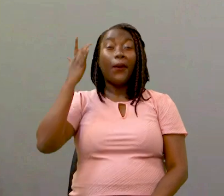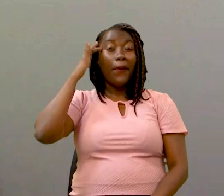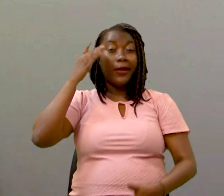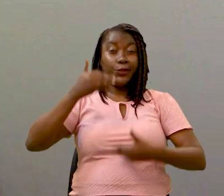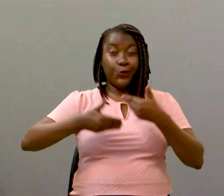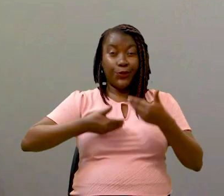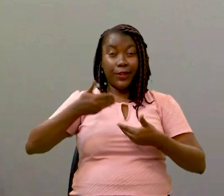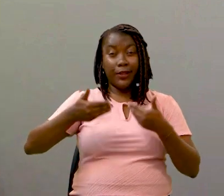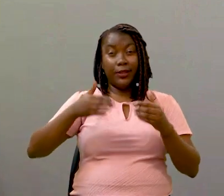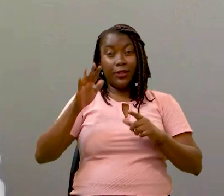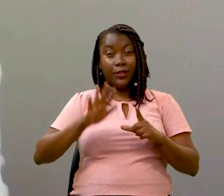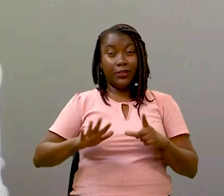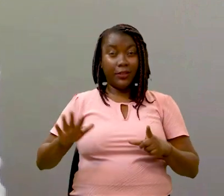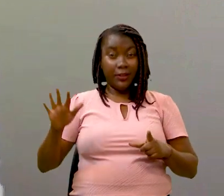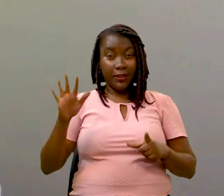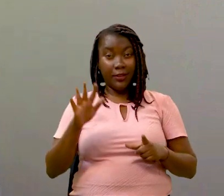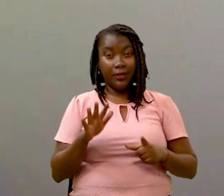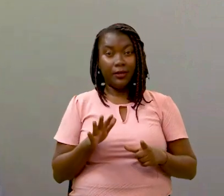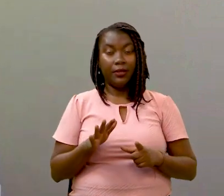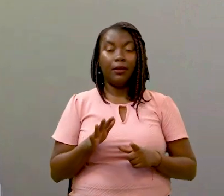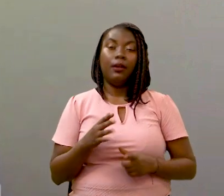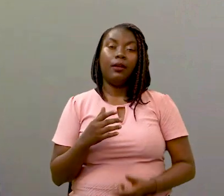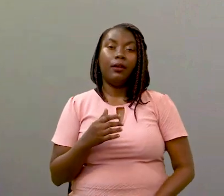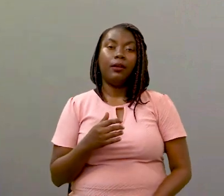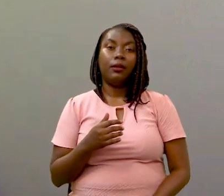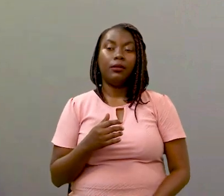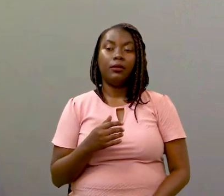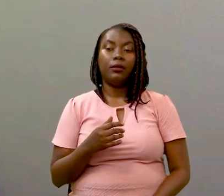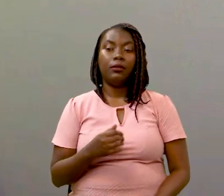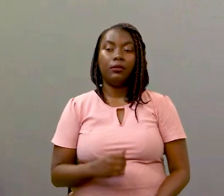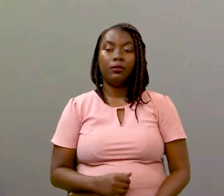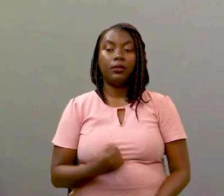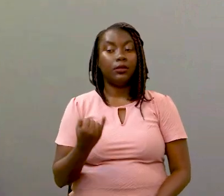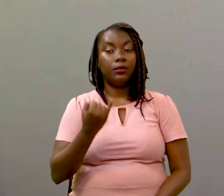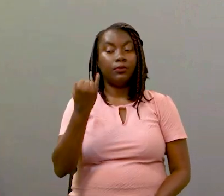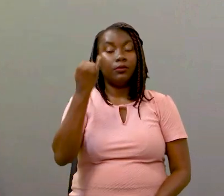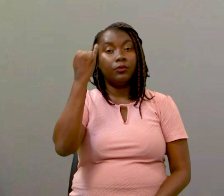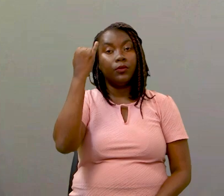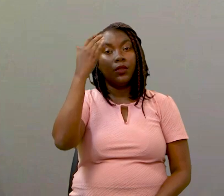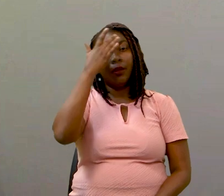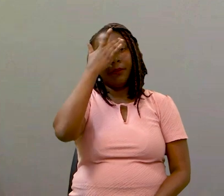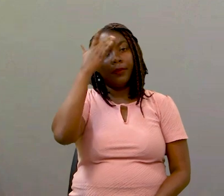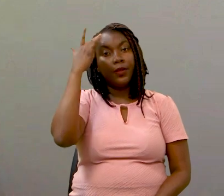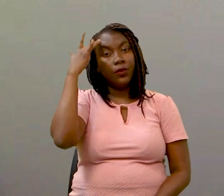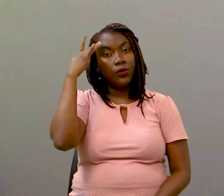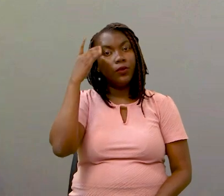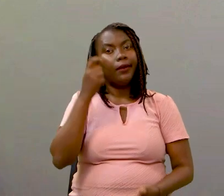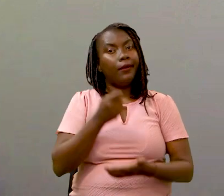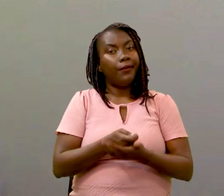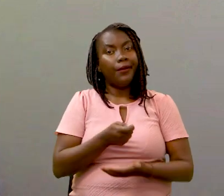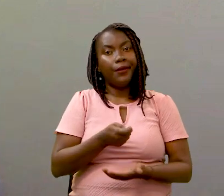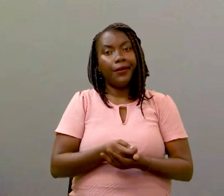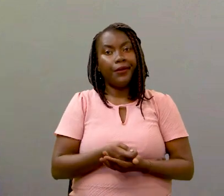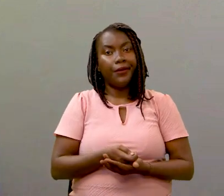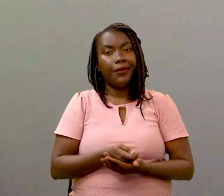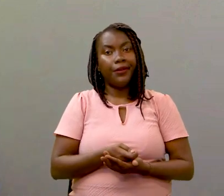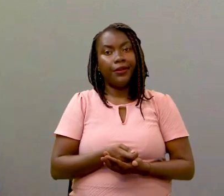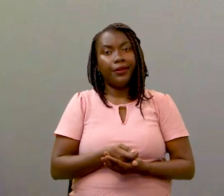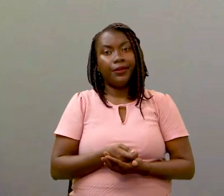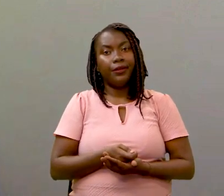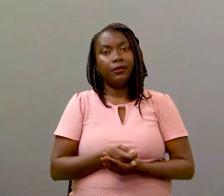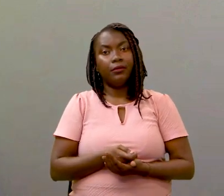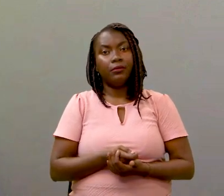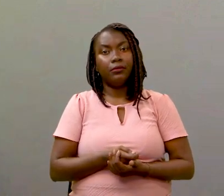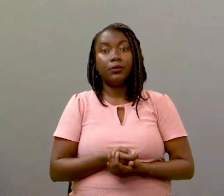lógico. Eu acho que esses cuidados gerais, esses cuidados de vida são importantíssimos, né? A pessoa tem que ter um